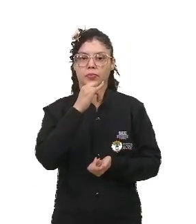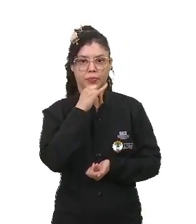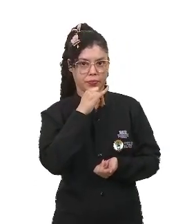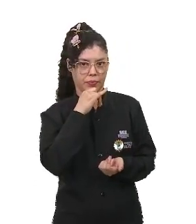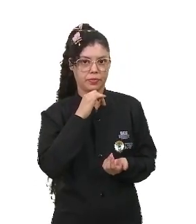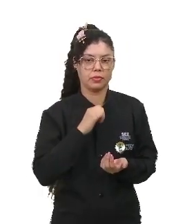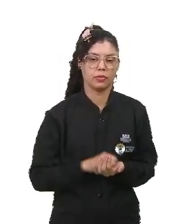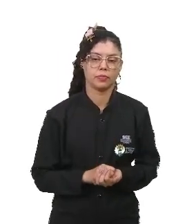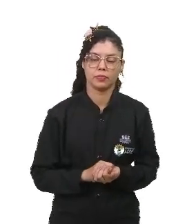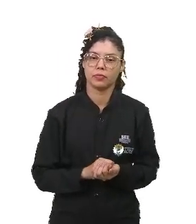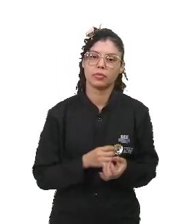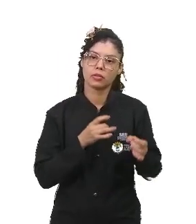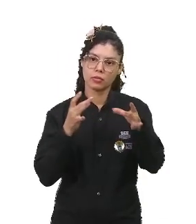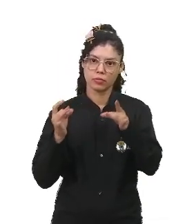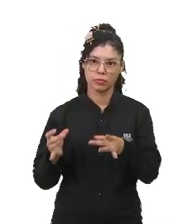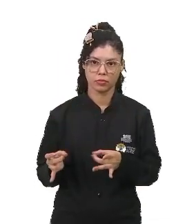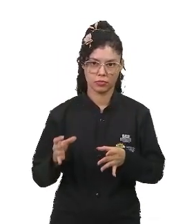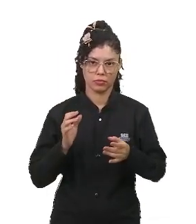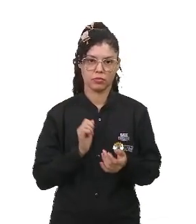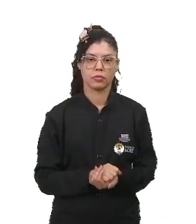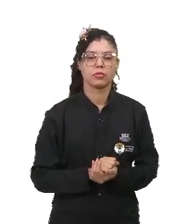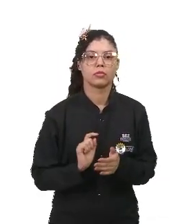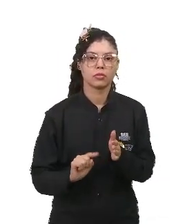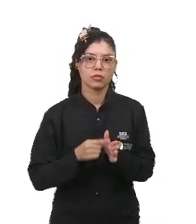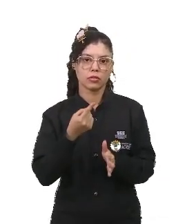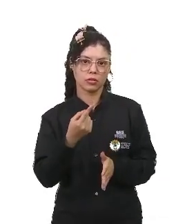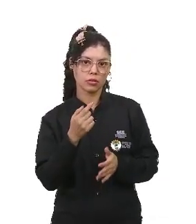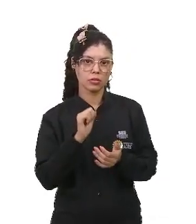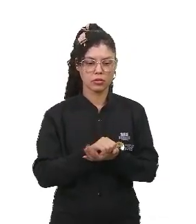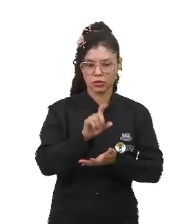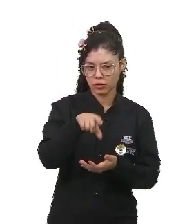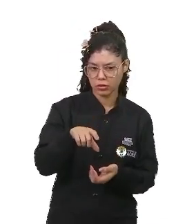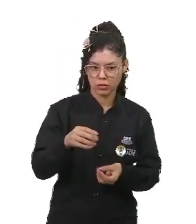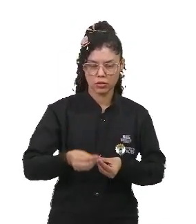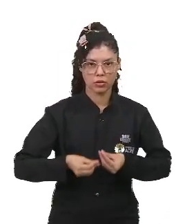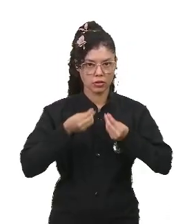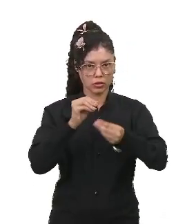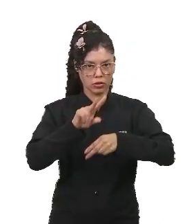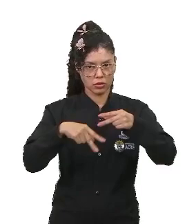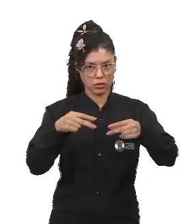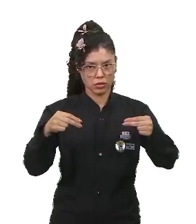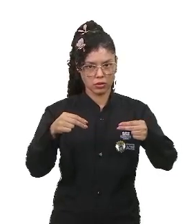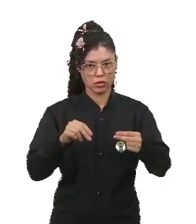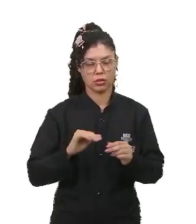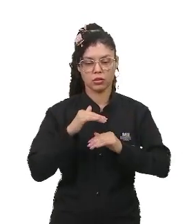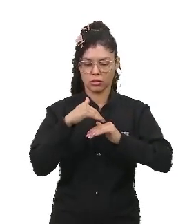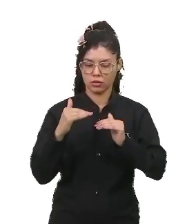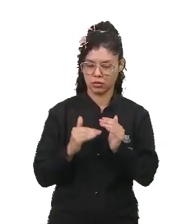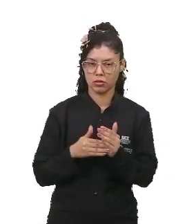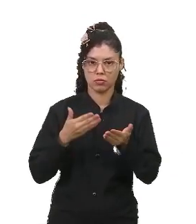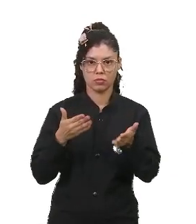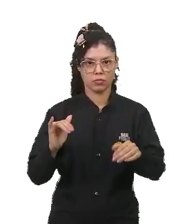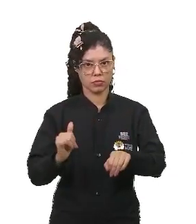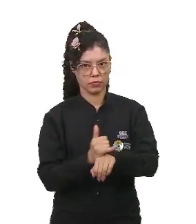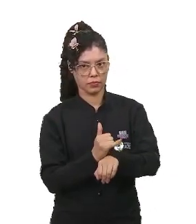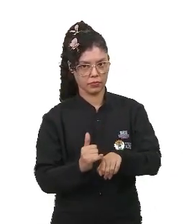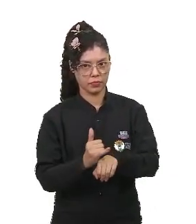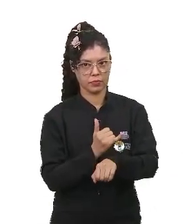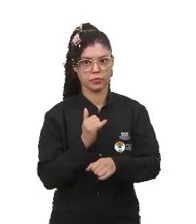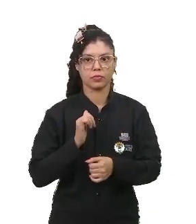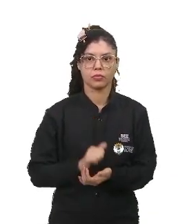exemplo, vendas dos primeiros ingressos, ganhar um prêmio. Então, isso tudo é uma